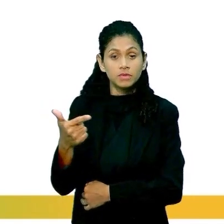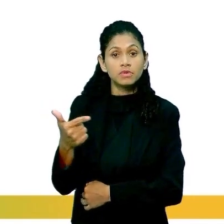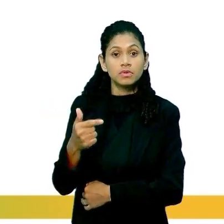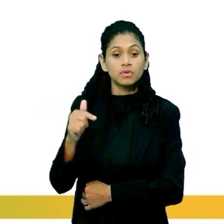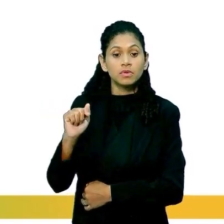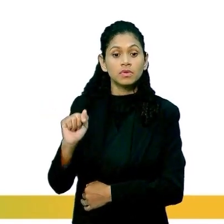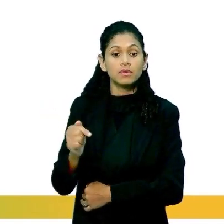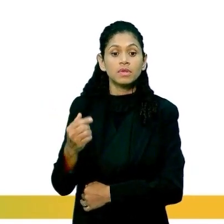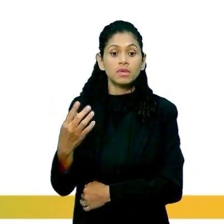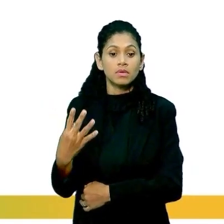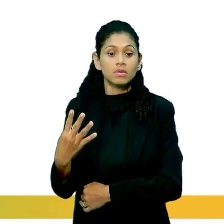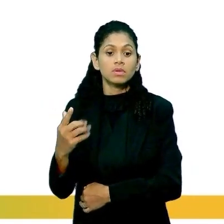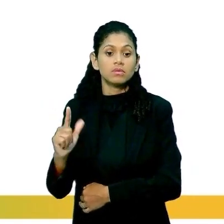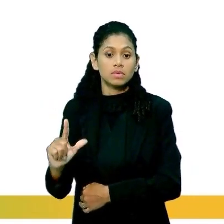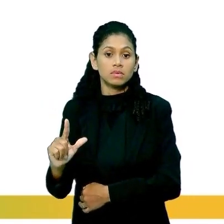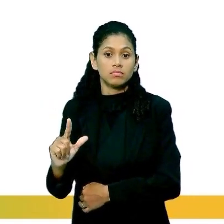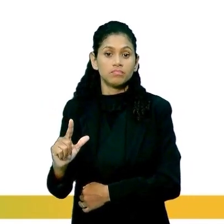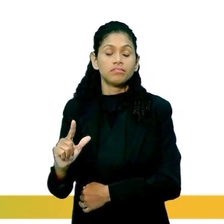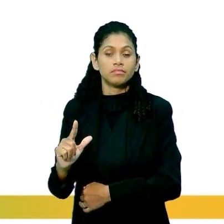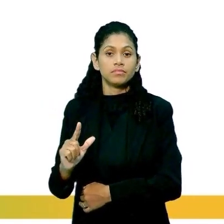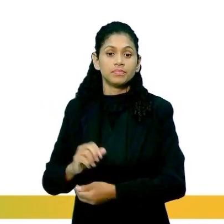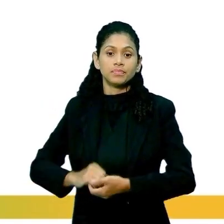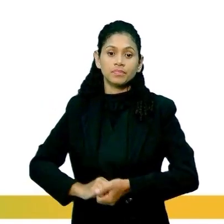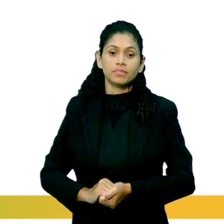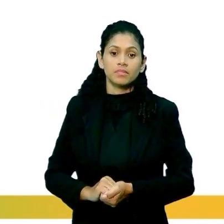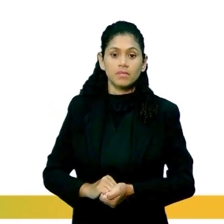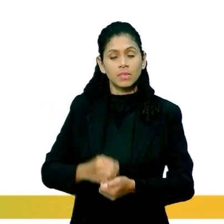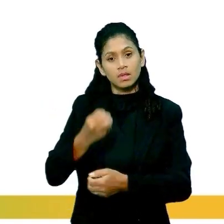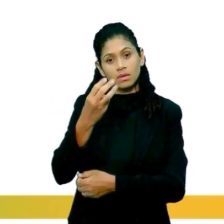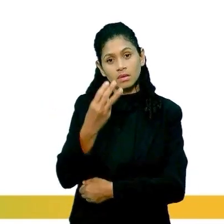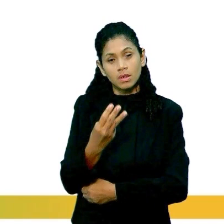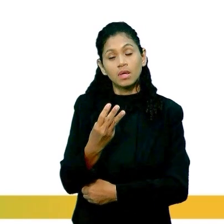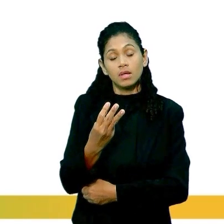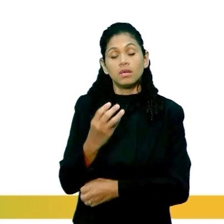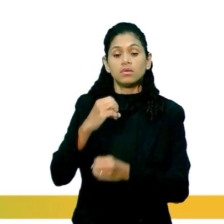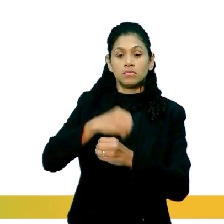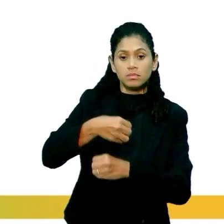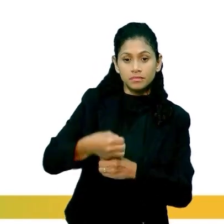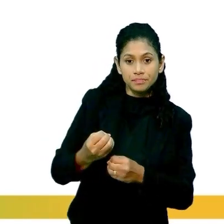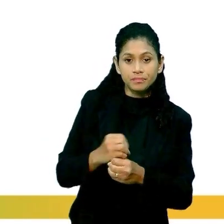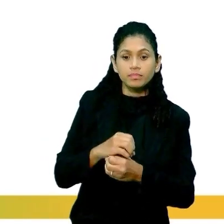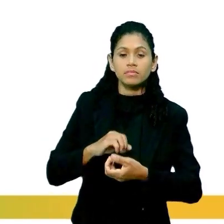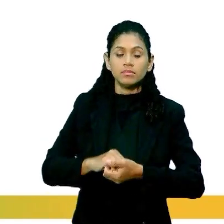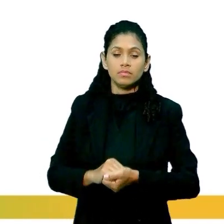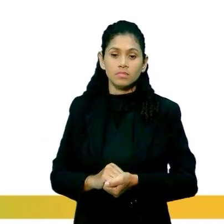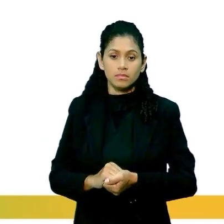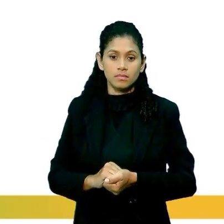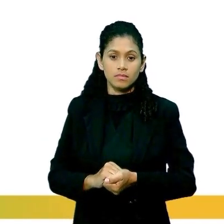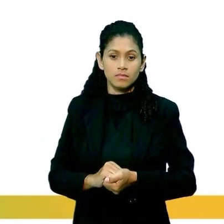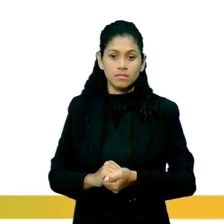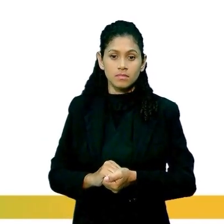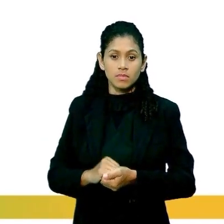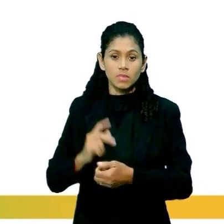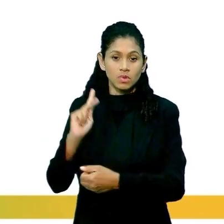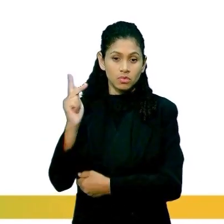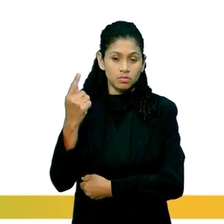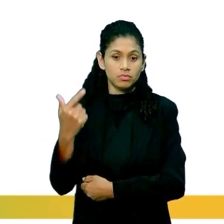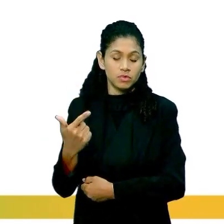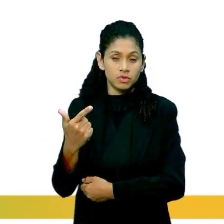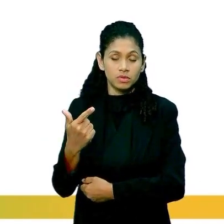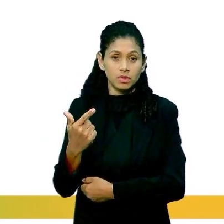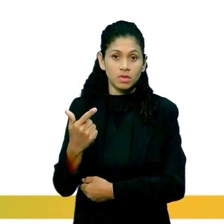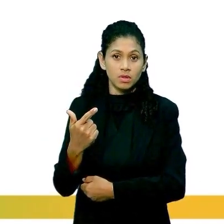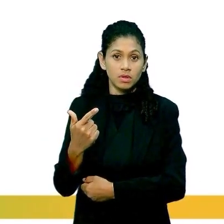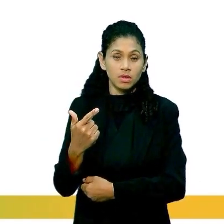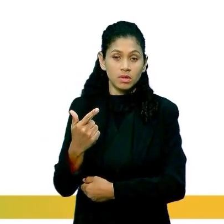vamos fazer para o H2. Eu tenho 3 mols, então são 3 moléculas. O hidrogênio, ele vale 1,